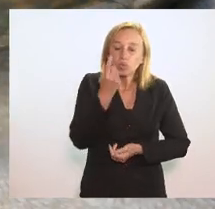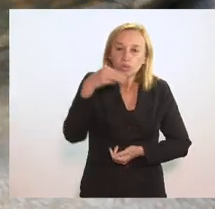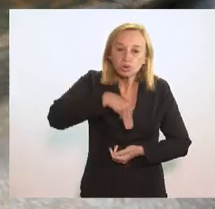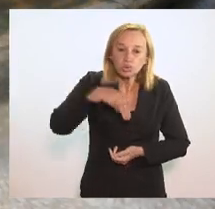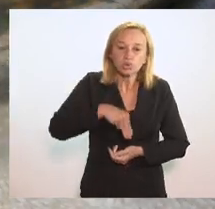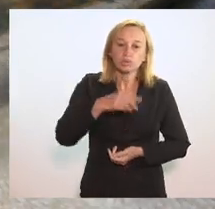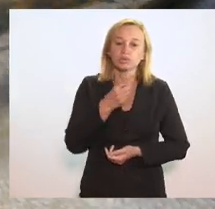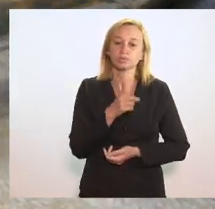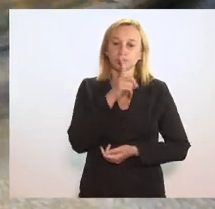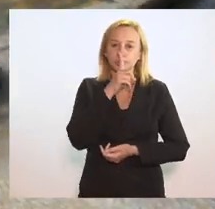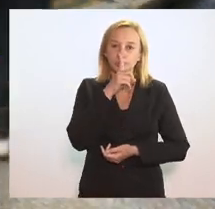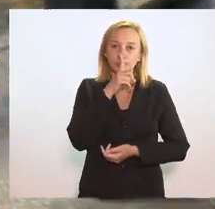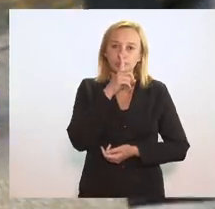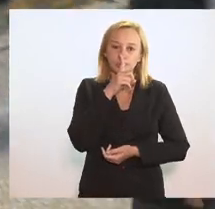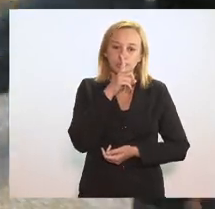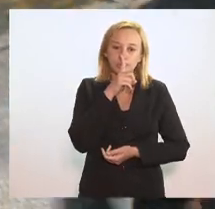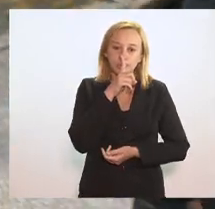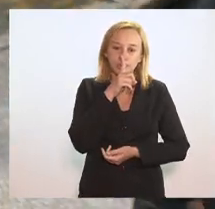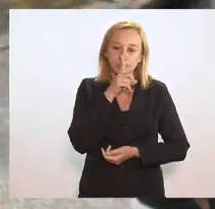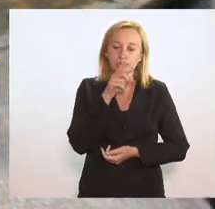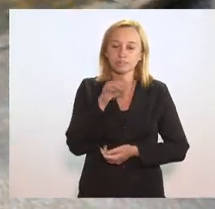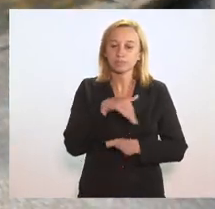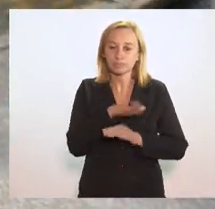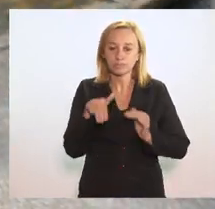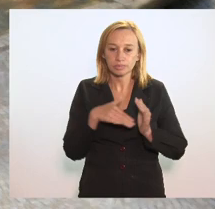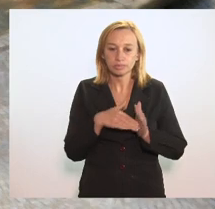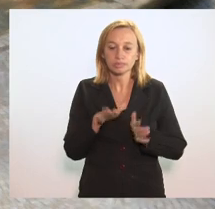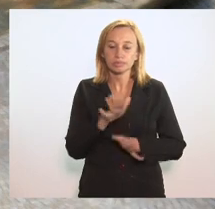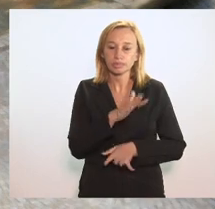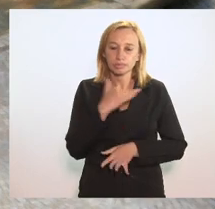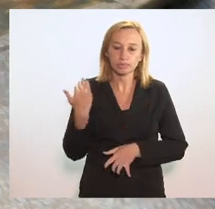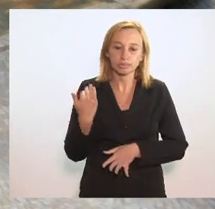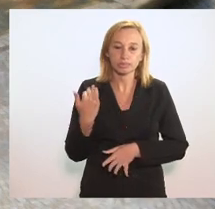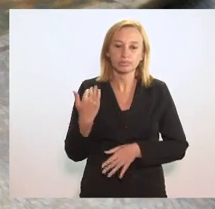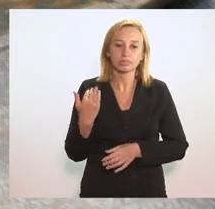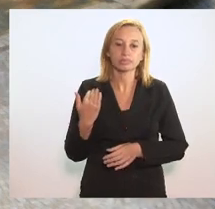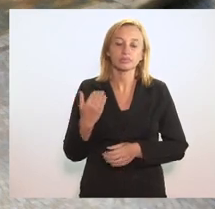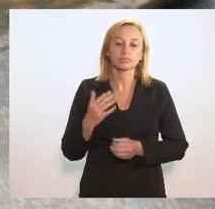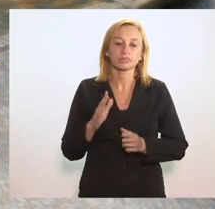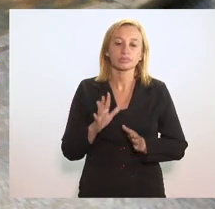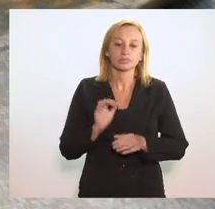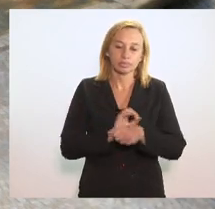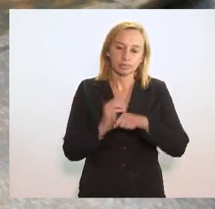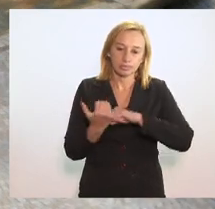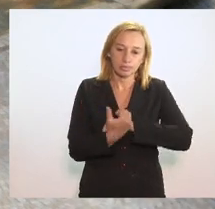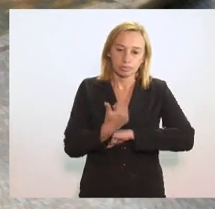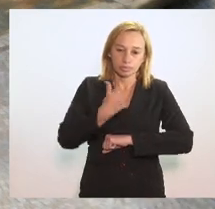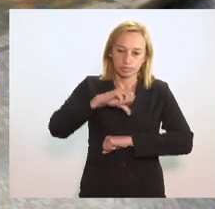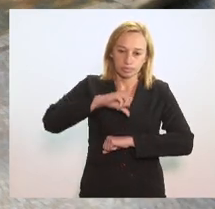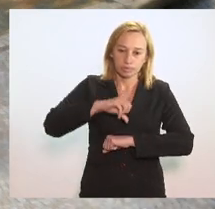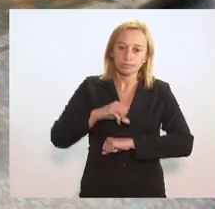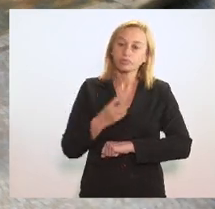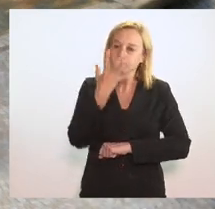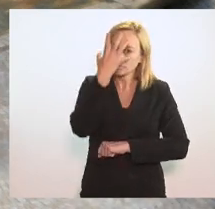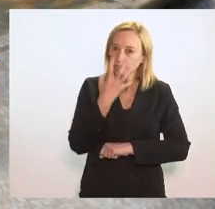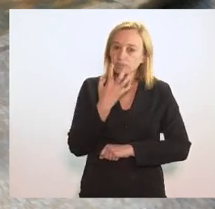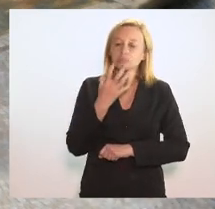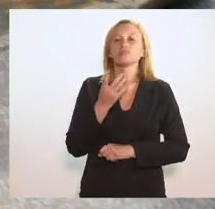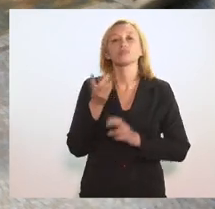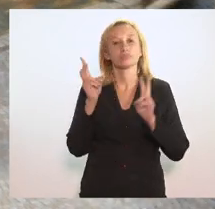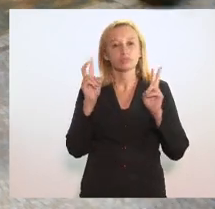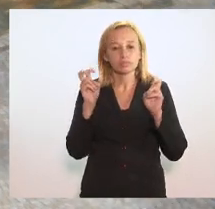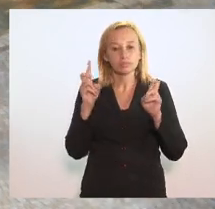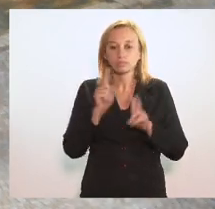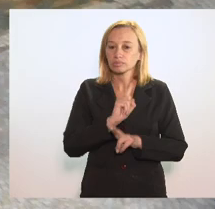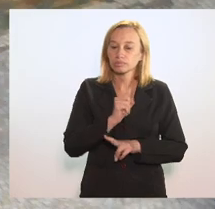de silêncio para aqueles e aquelas que padeceram com a Covid-19. Isso é um assunto muito sério. Não é